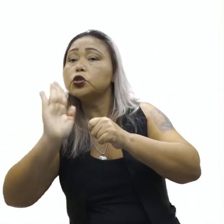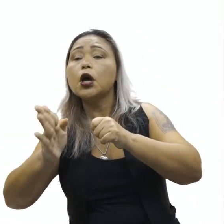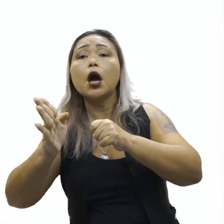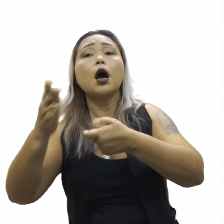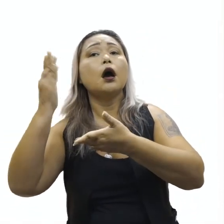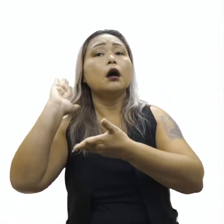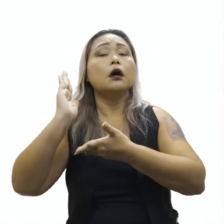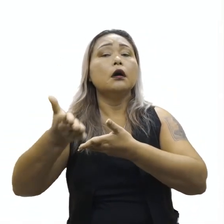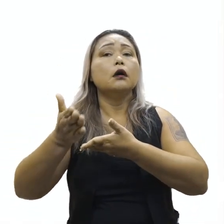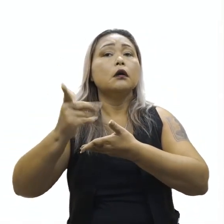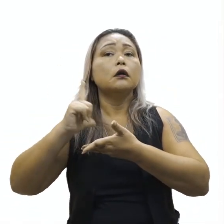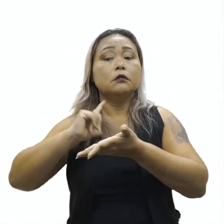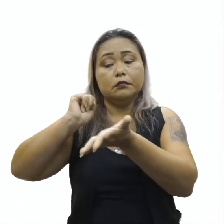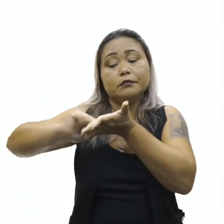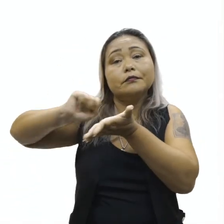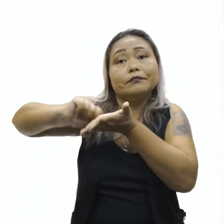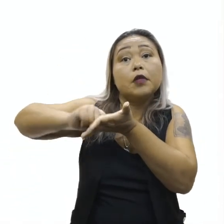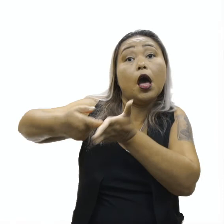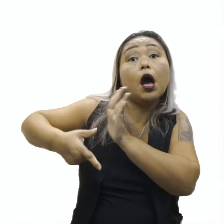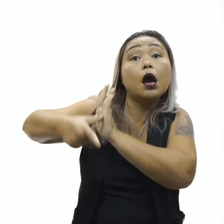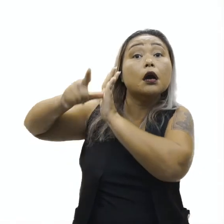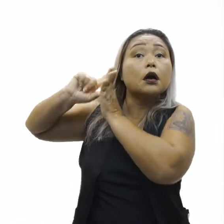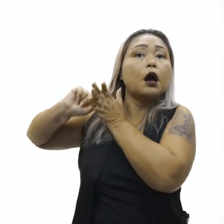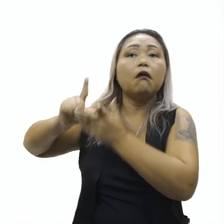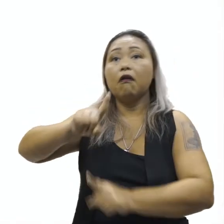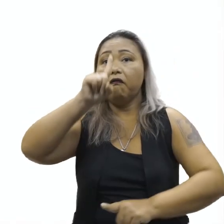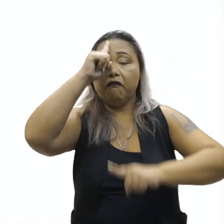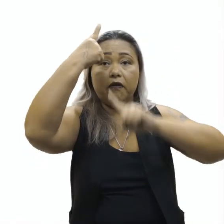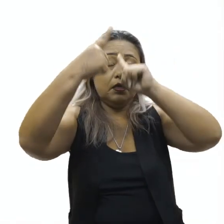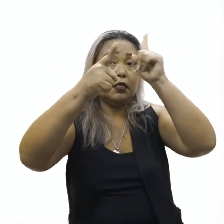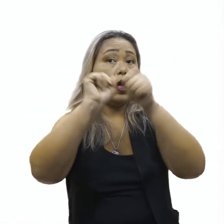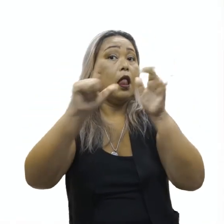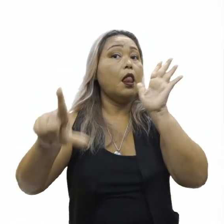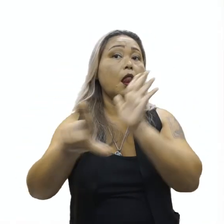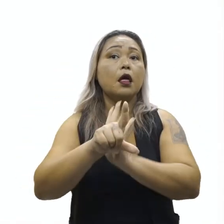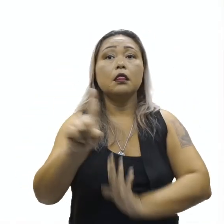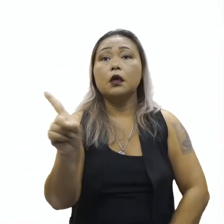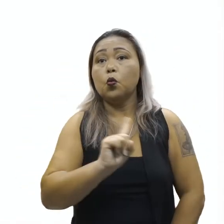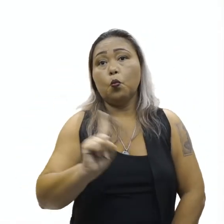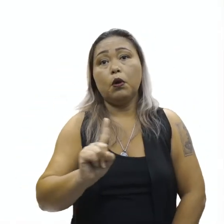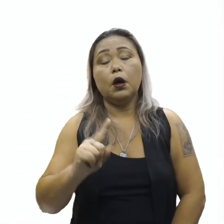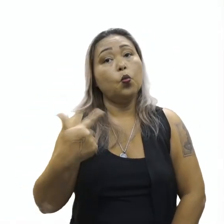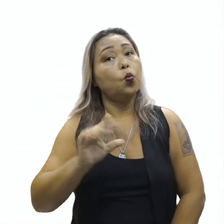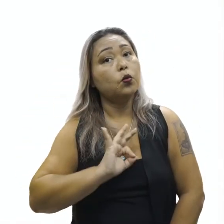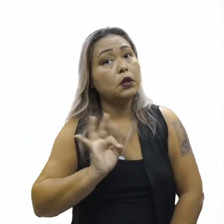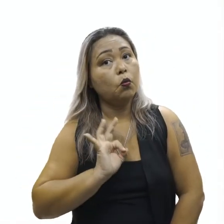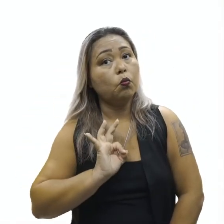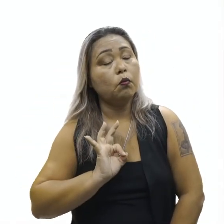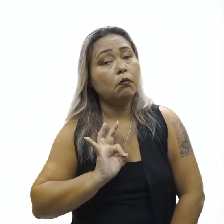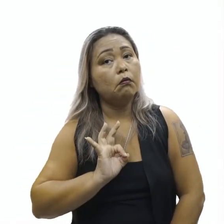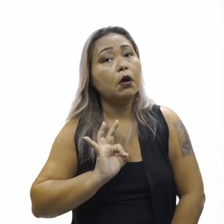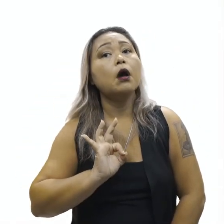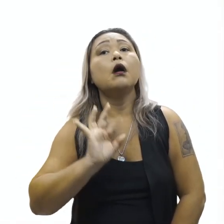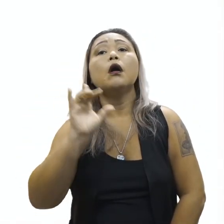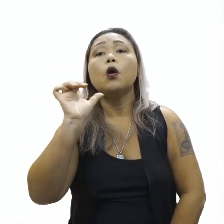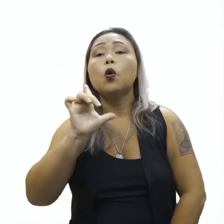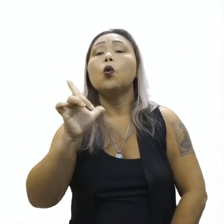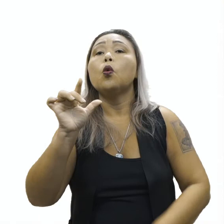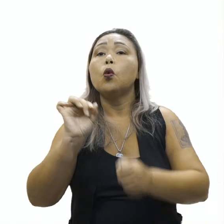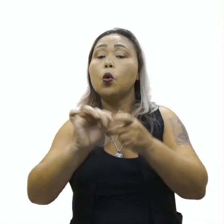está prescrito. Ele não vai inventar lei, o juiz não tem que inventar lei nenhuma, né? O Judiciário, ele